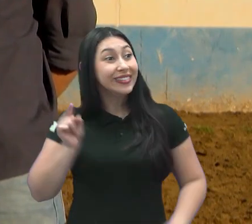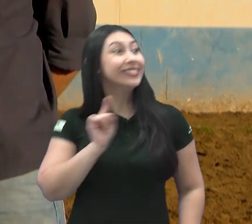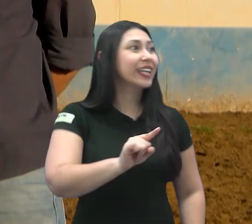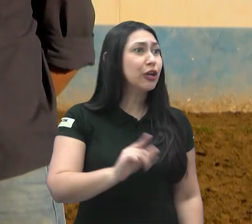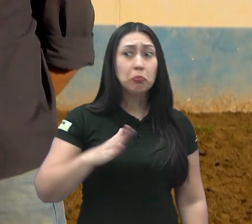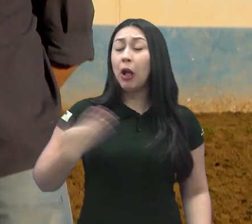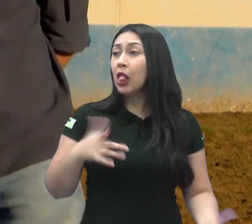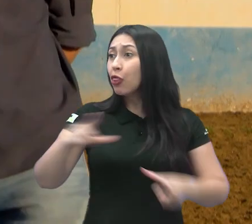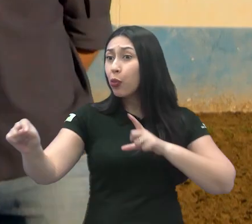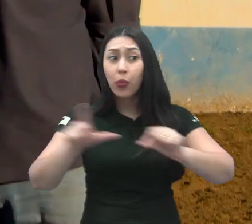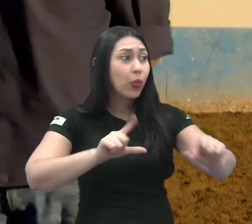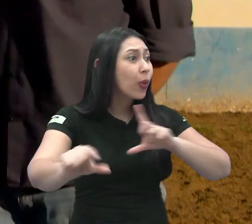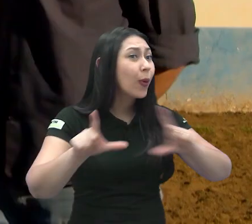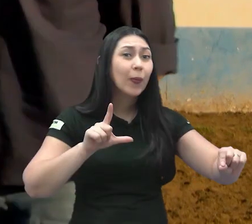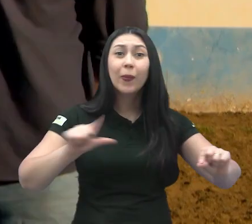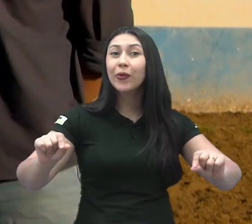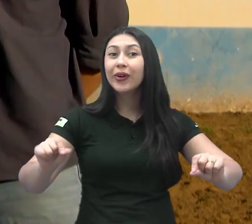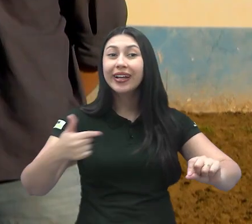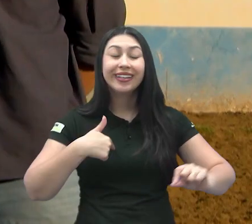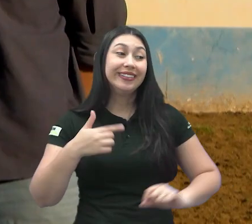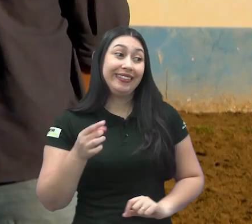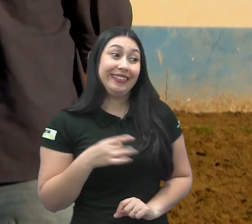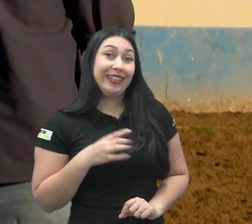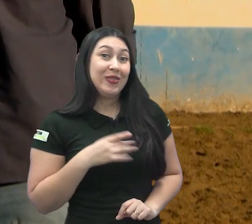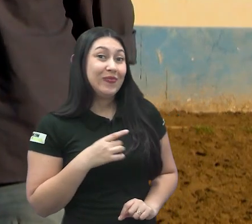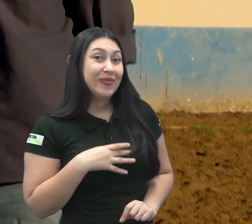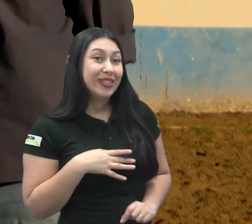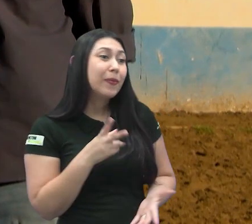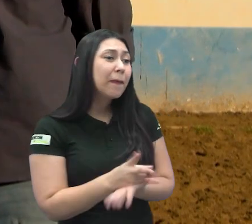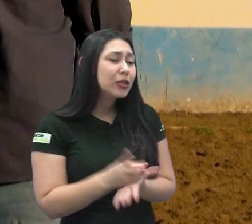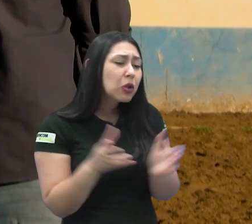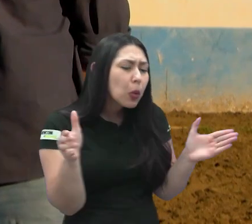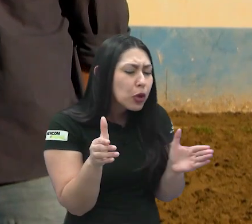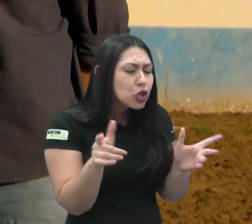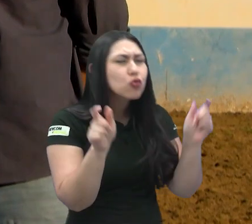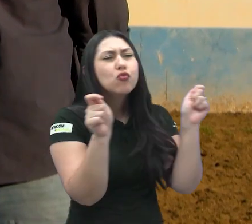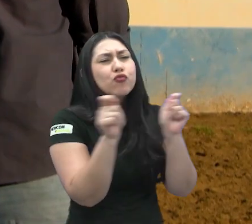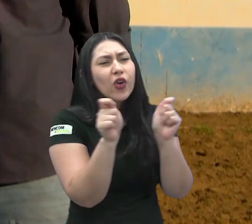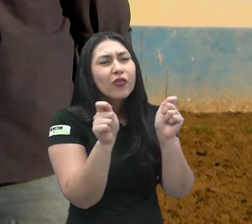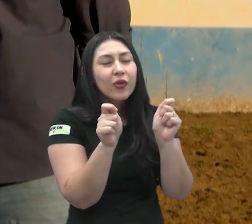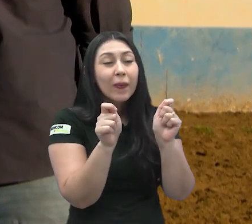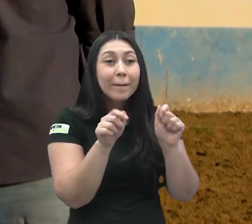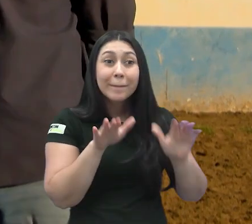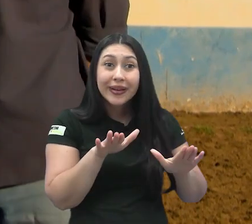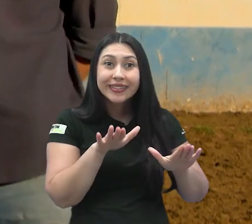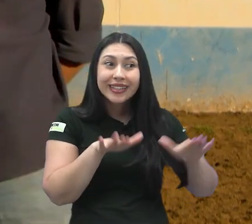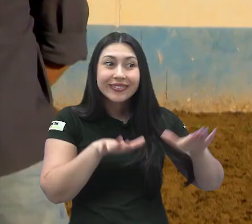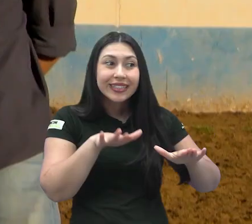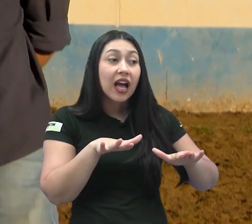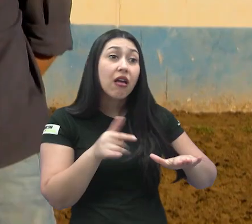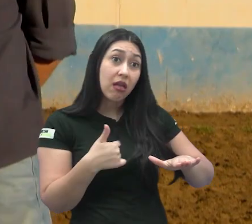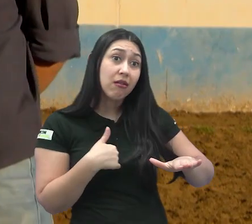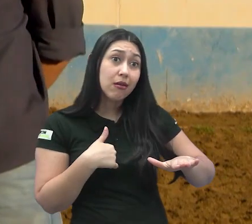pouco com o meu jeito, talvez com o meu medo, né, porque, assim, até dos pequenininhos eles são muito fofos, mas a gente fica com um pouco,